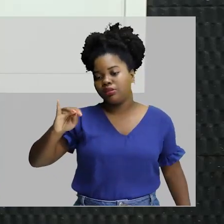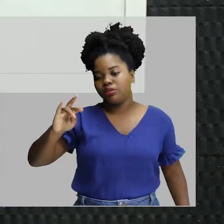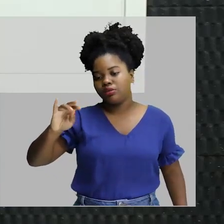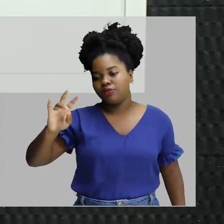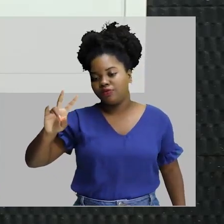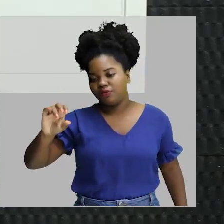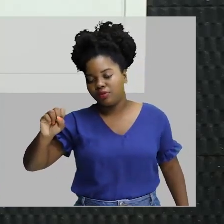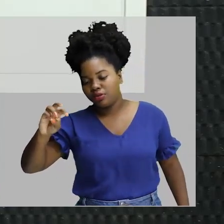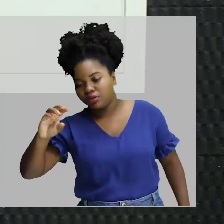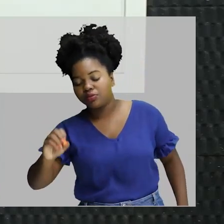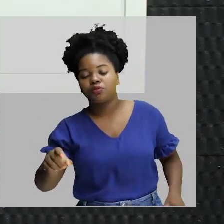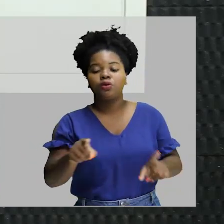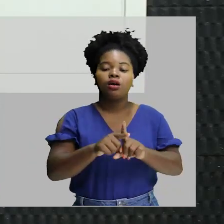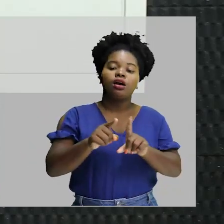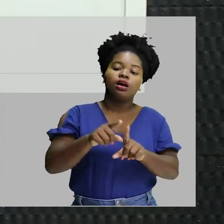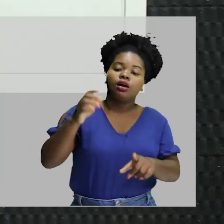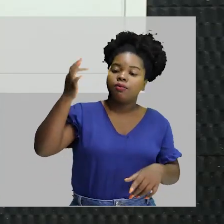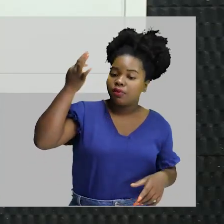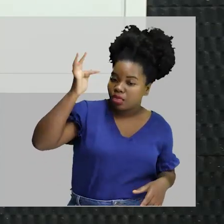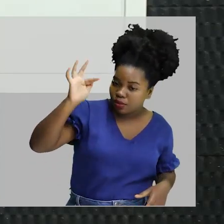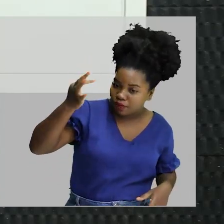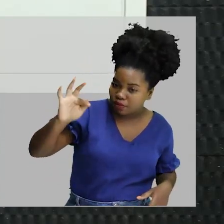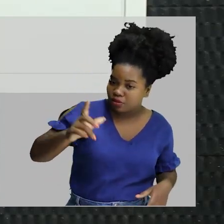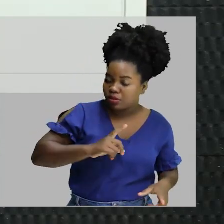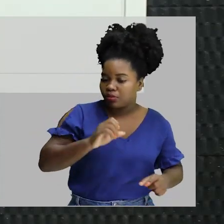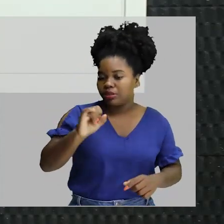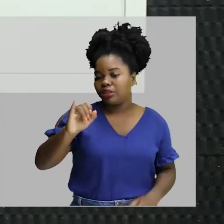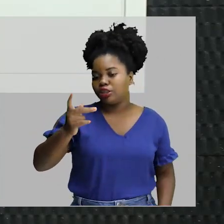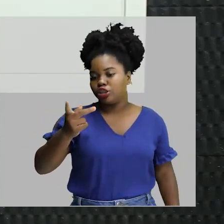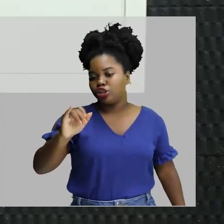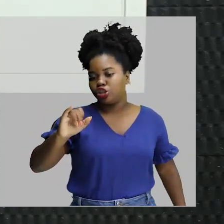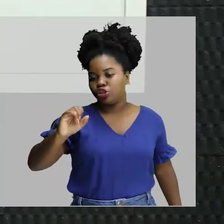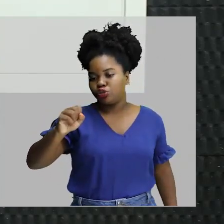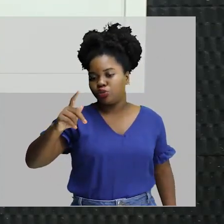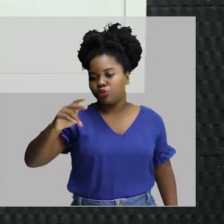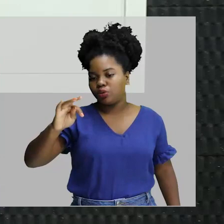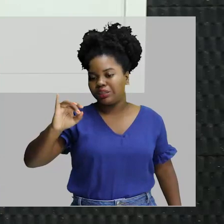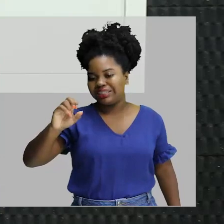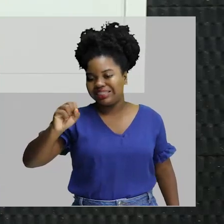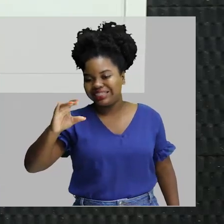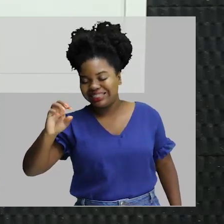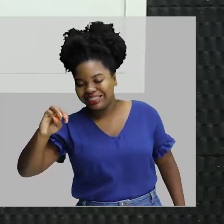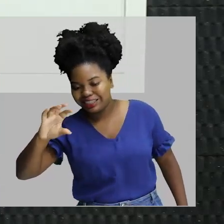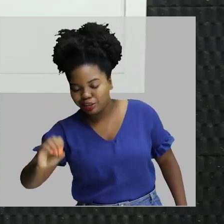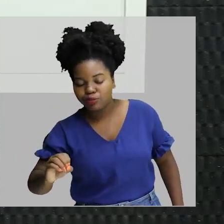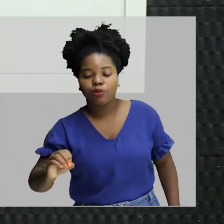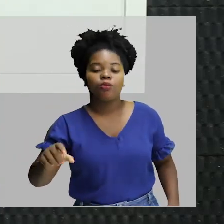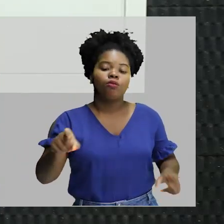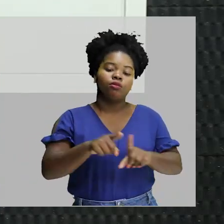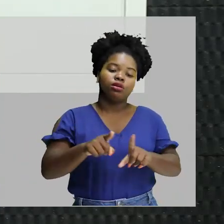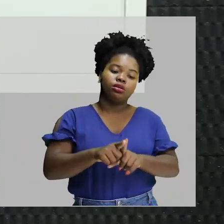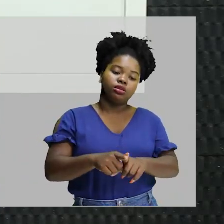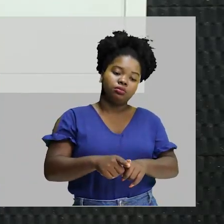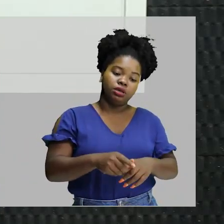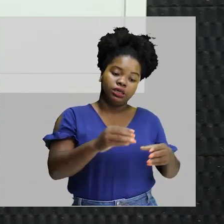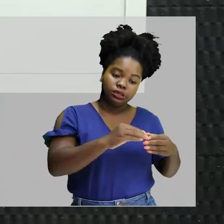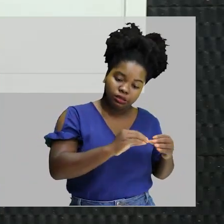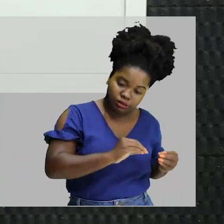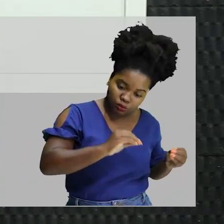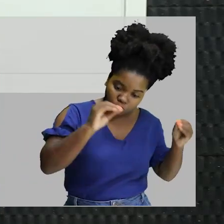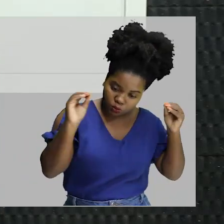filosofia, nós temos ali o estoicismo também, elementos que são alicerçados, né, que são